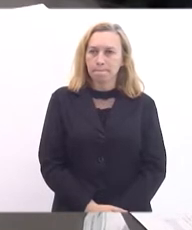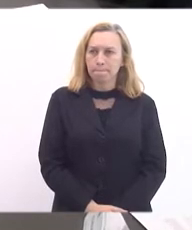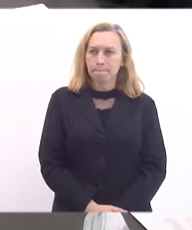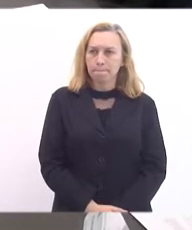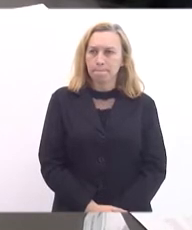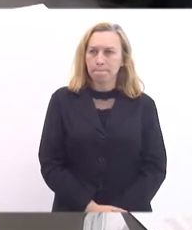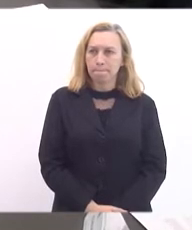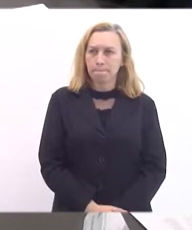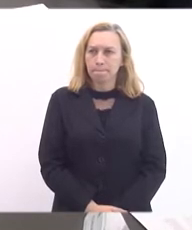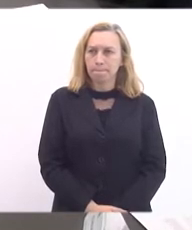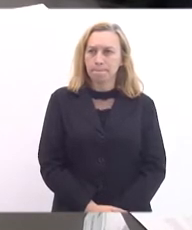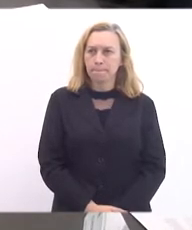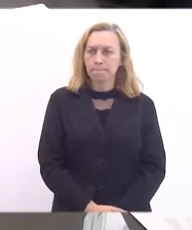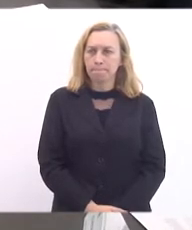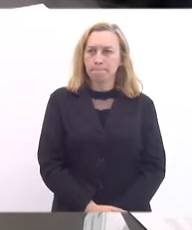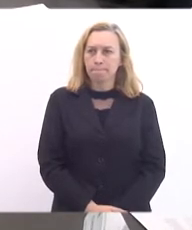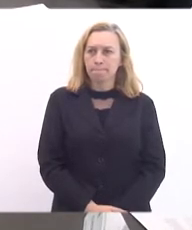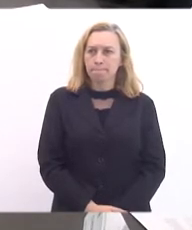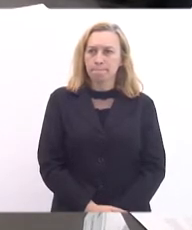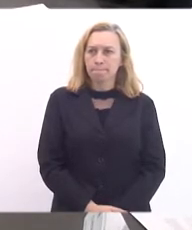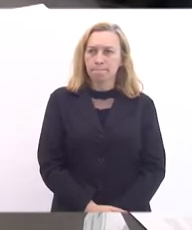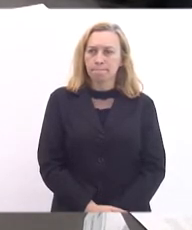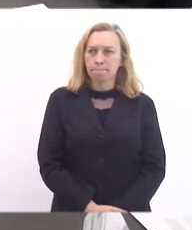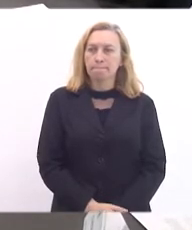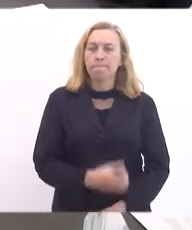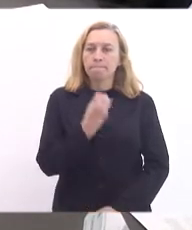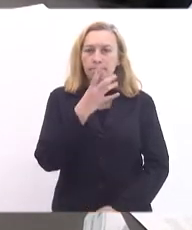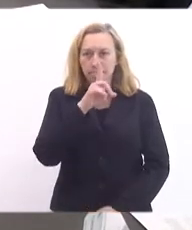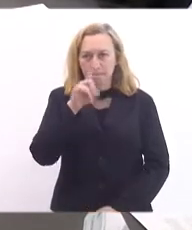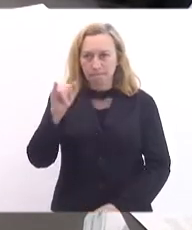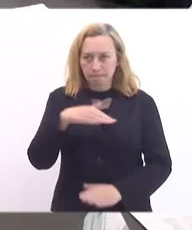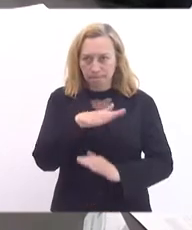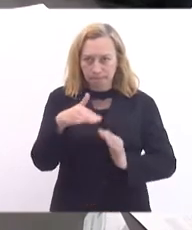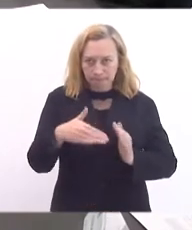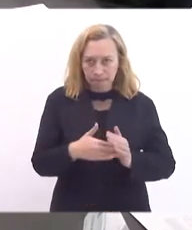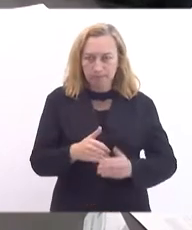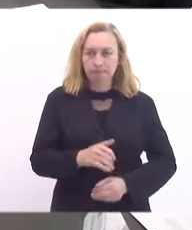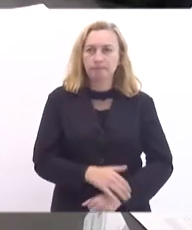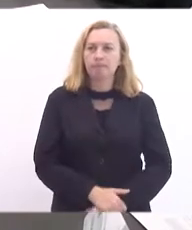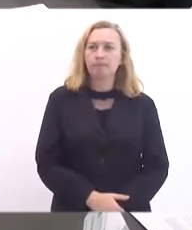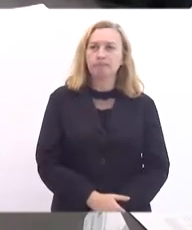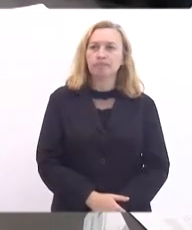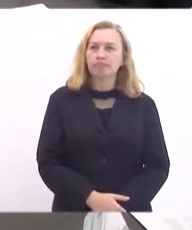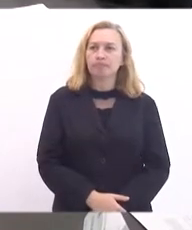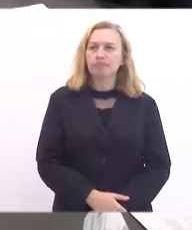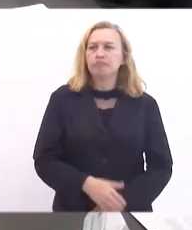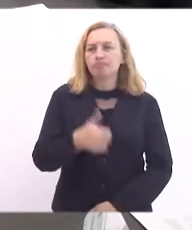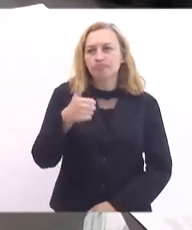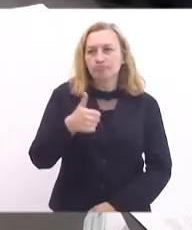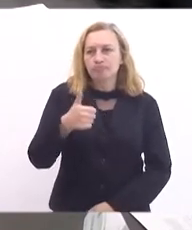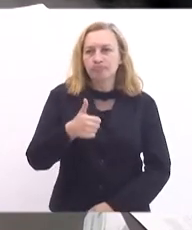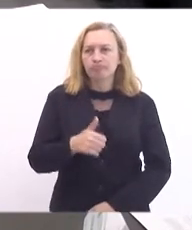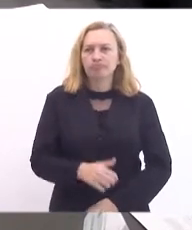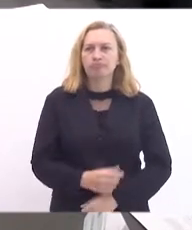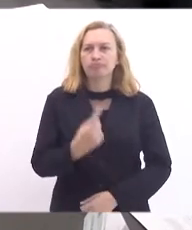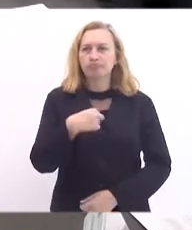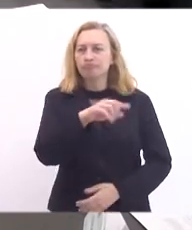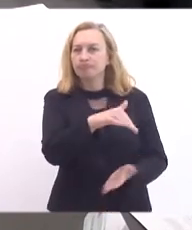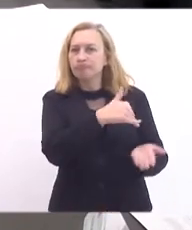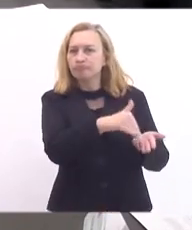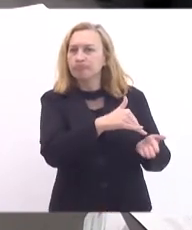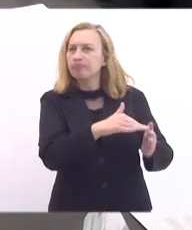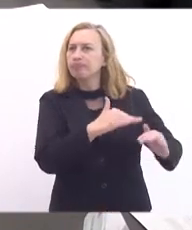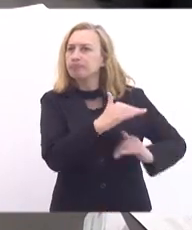o homem não voltando Bom dia a todos é primeiro que a gente lá na secretaria